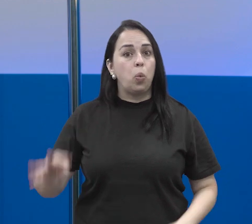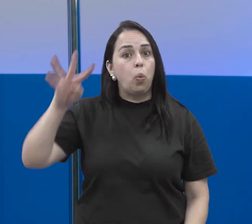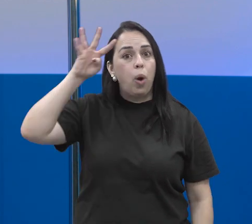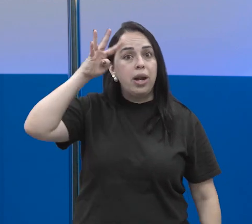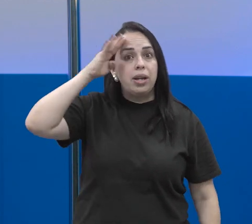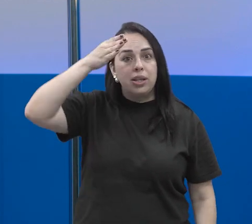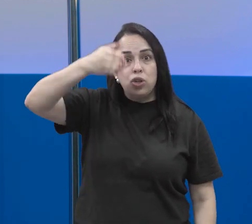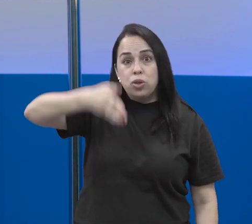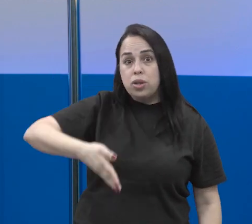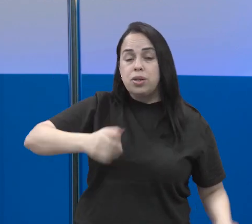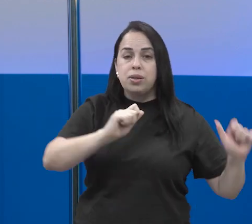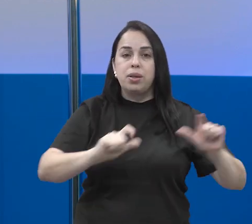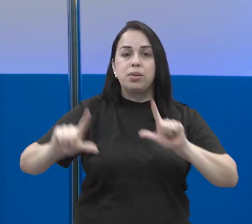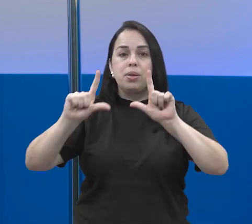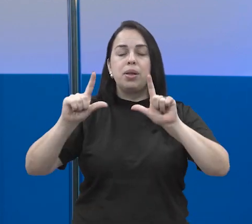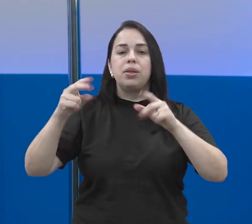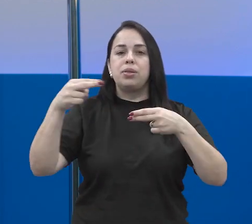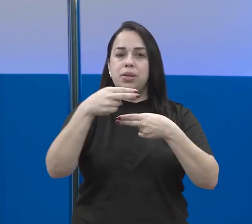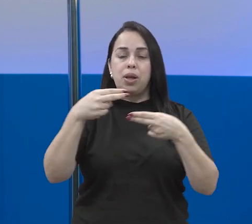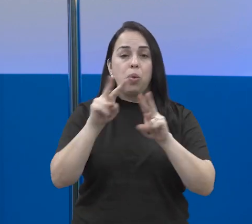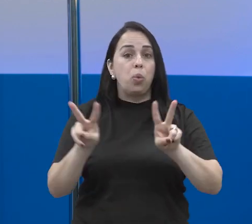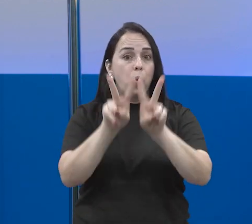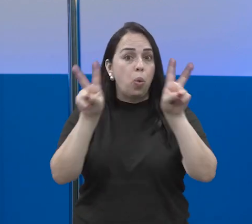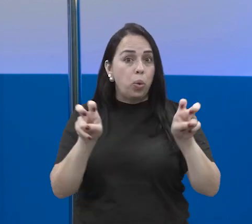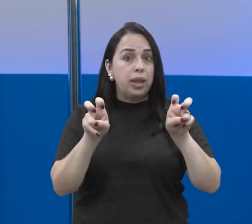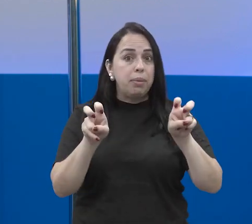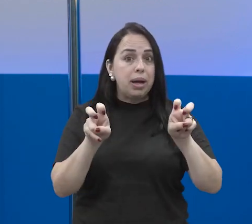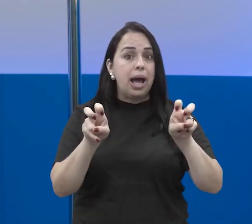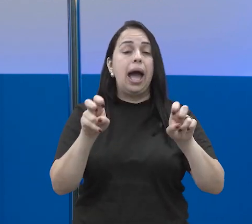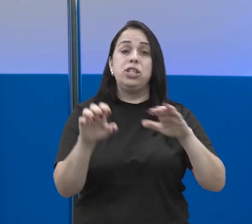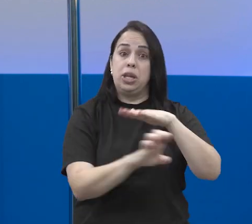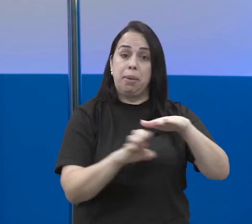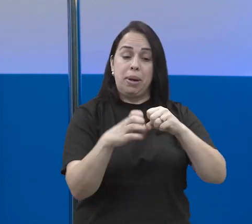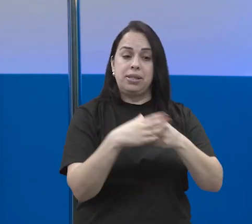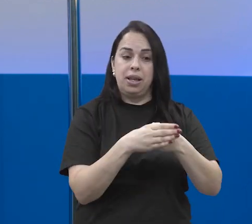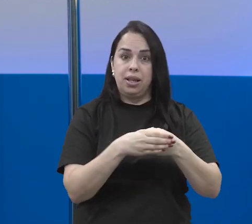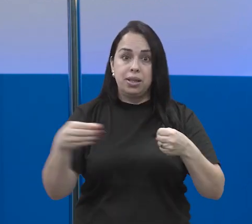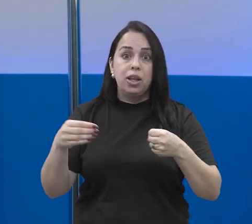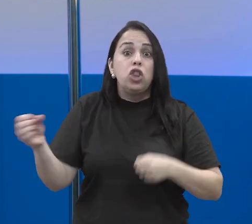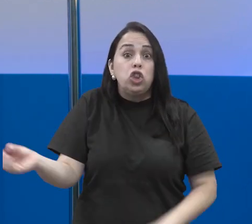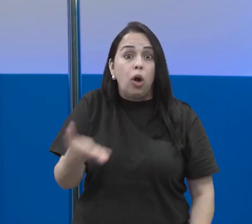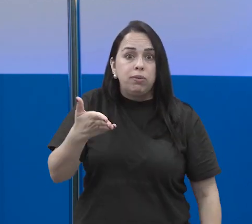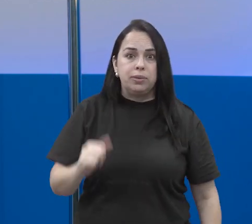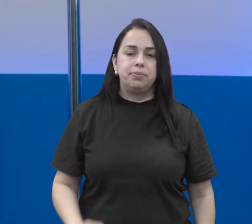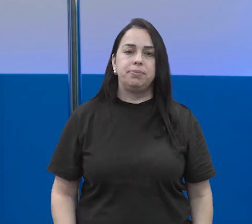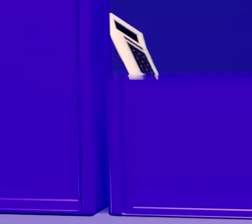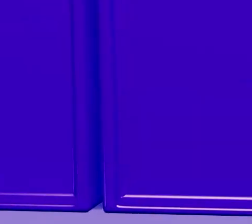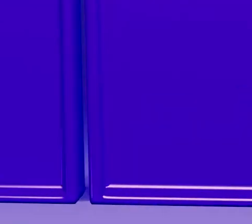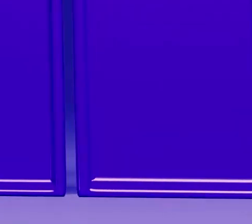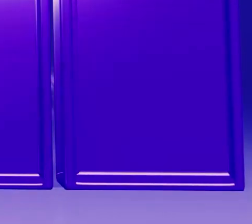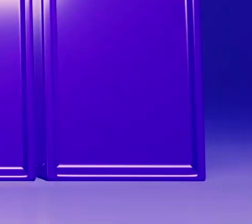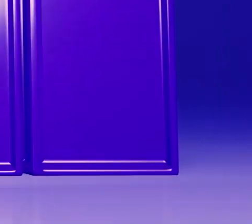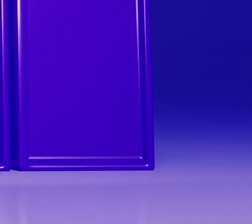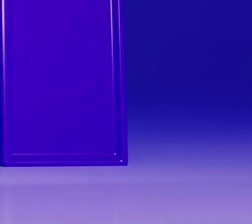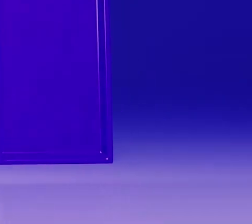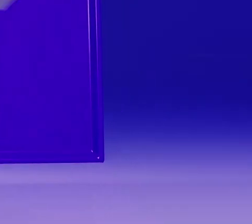E quarta-feira é dia de Empreende Sebrae. Hoje o tema é franquias inovadoras.